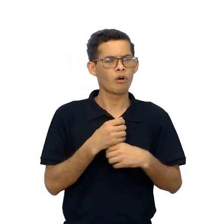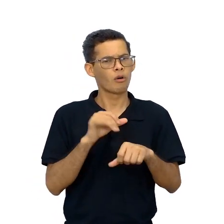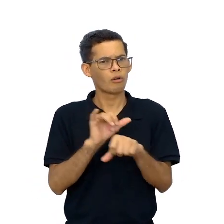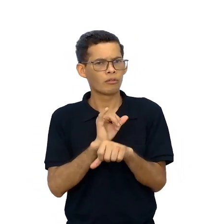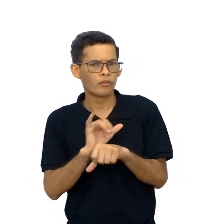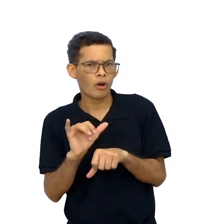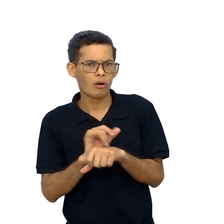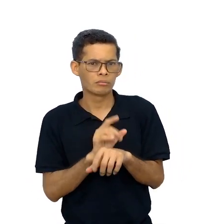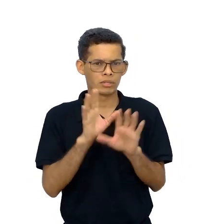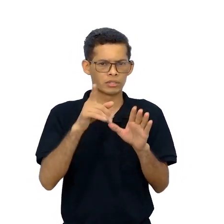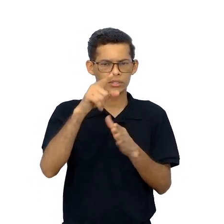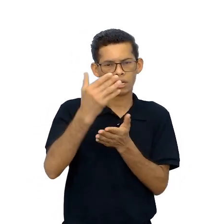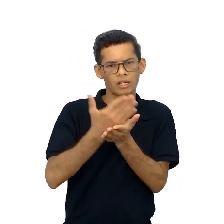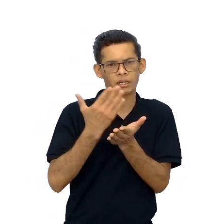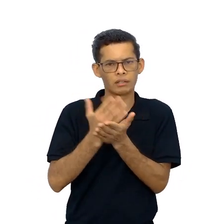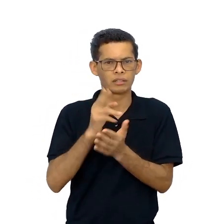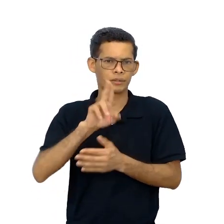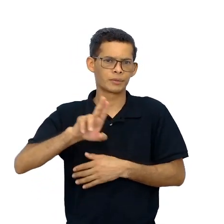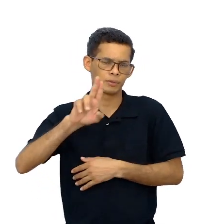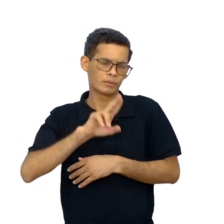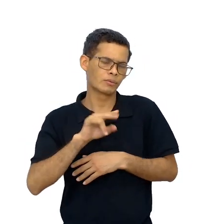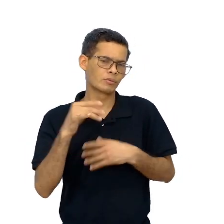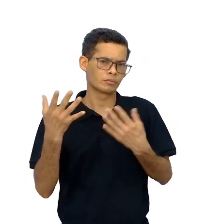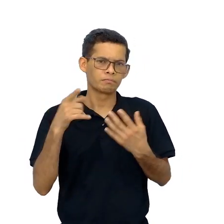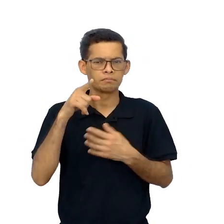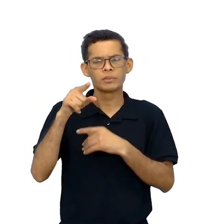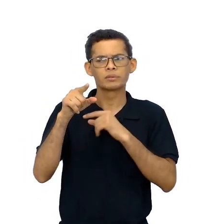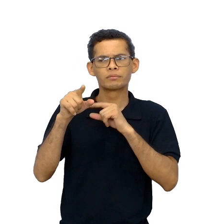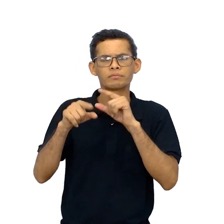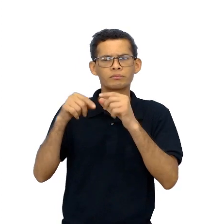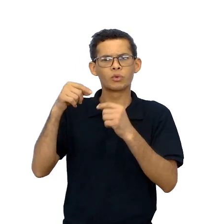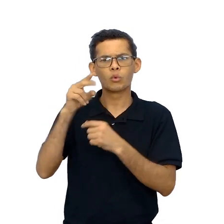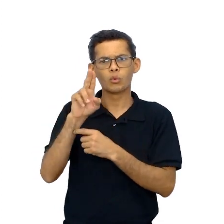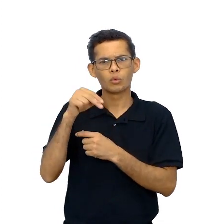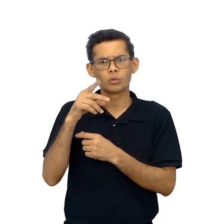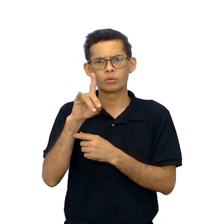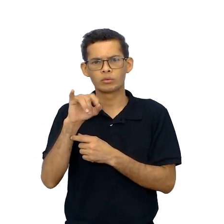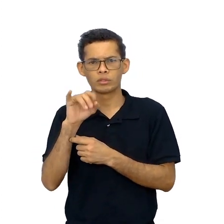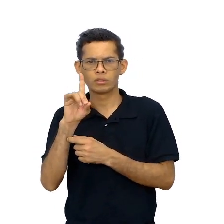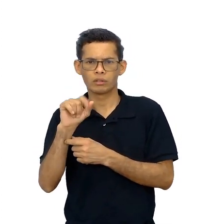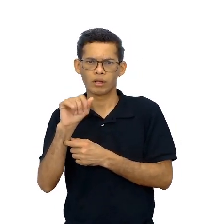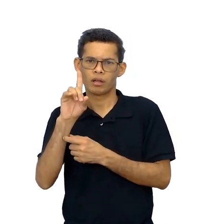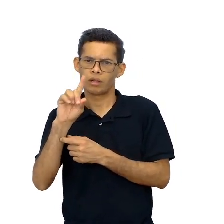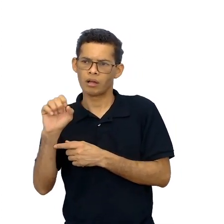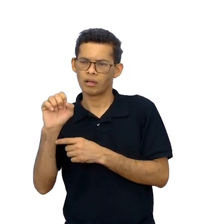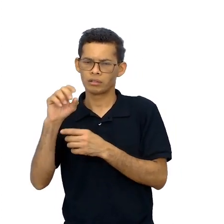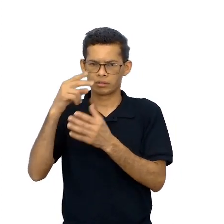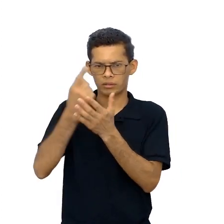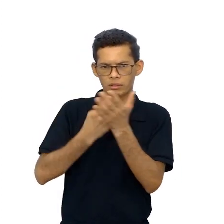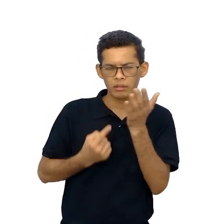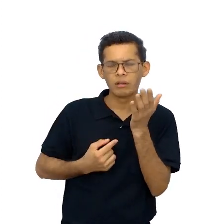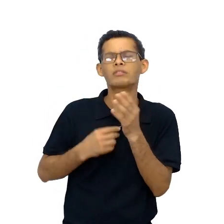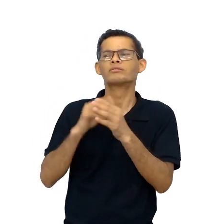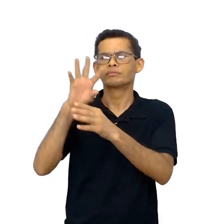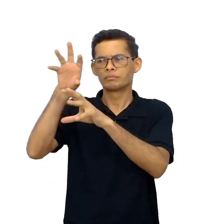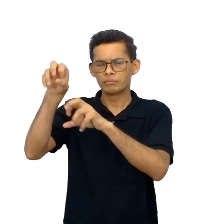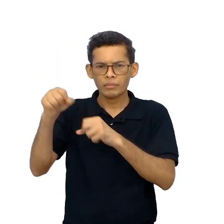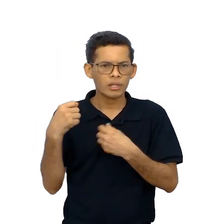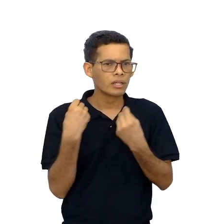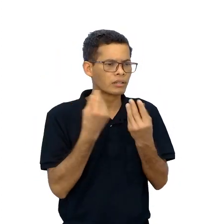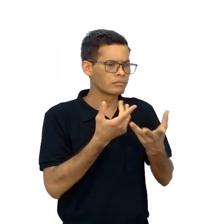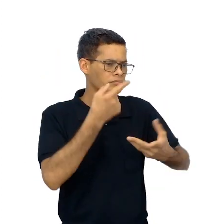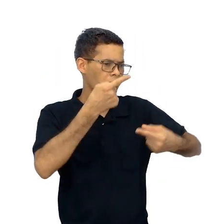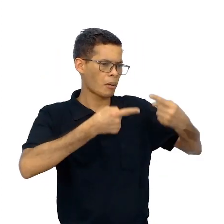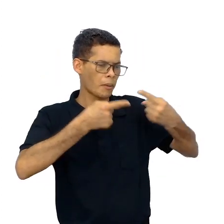com esse caderno, mas selecionem novamente atividades, levem para a discussão dos estudantes, como a gente propõe que vocês